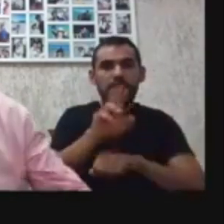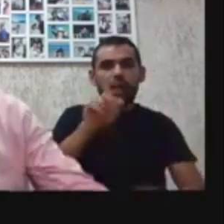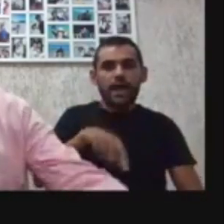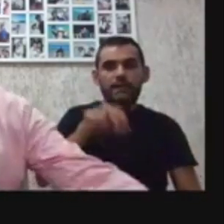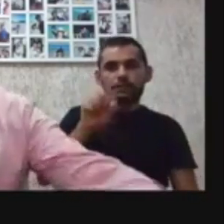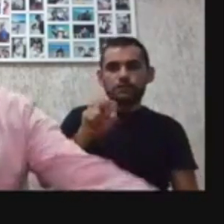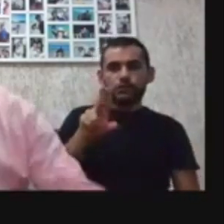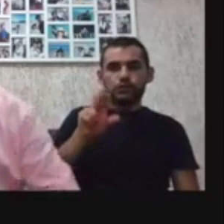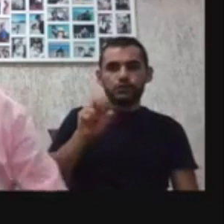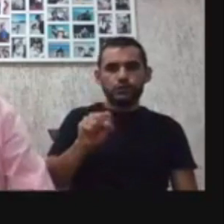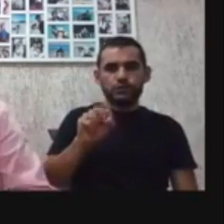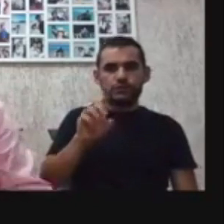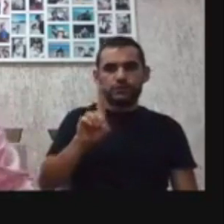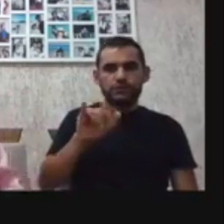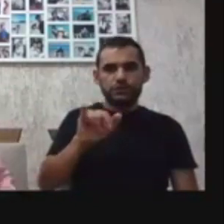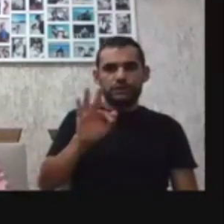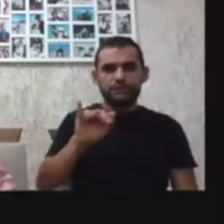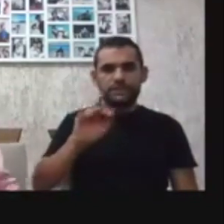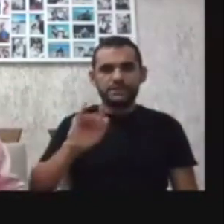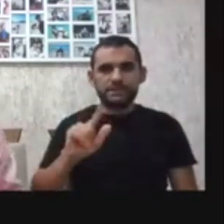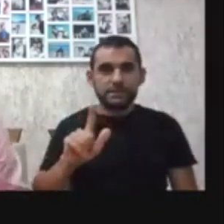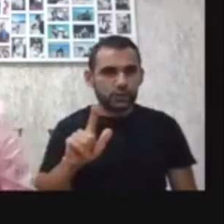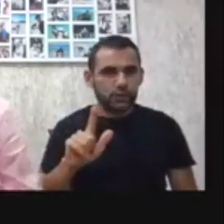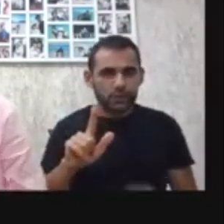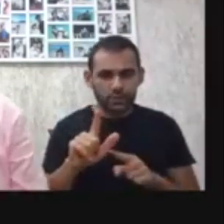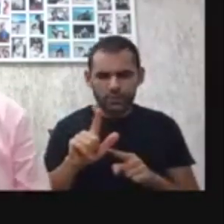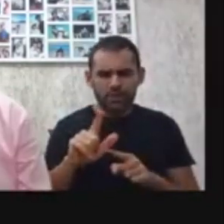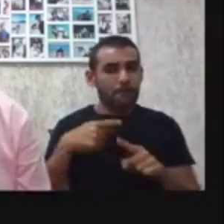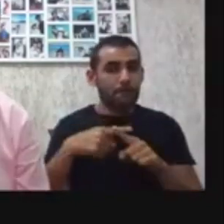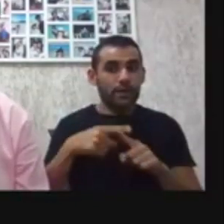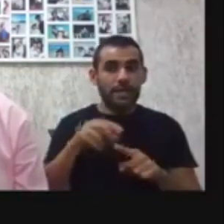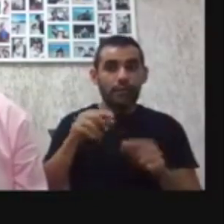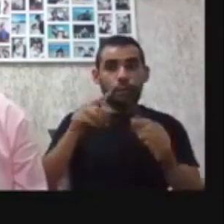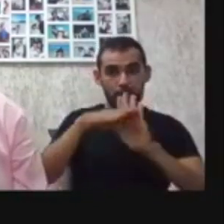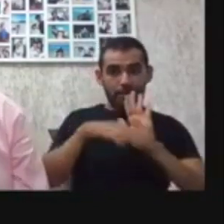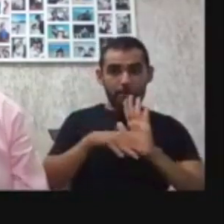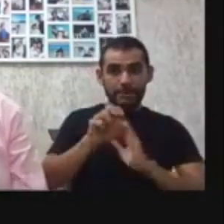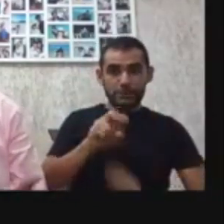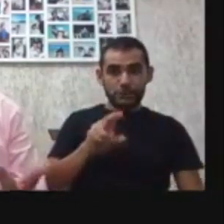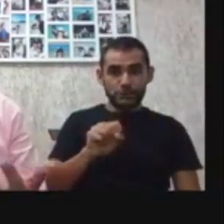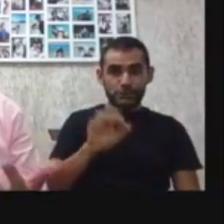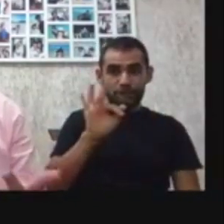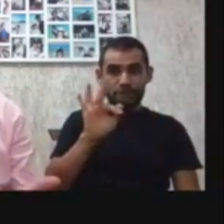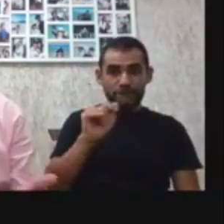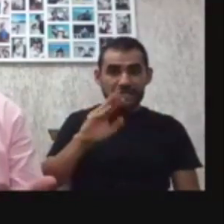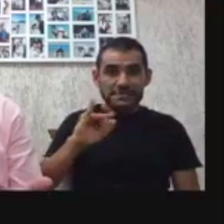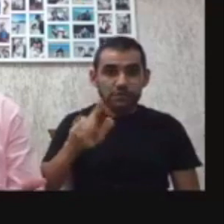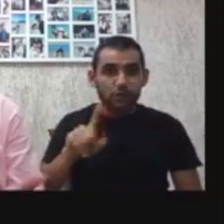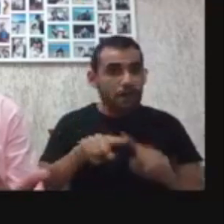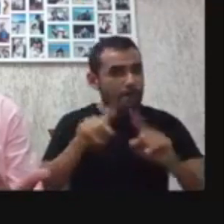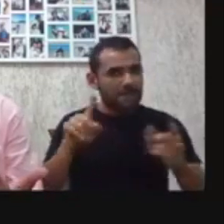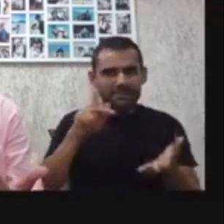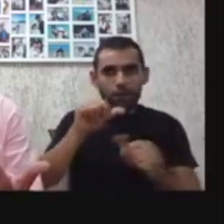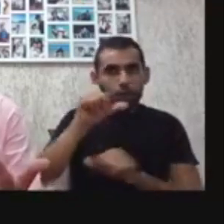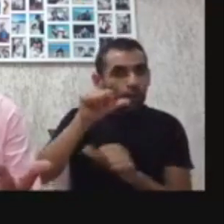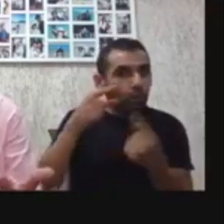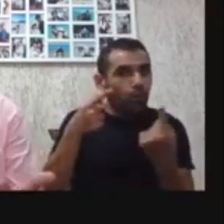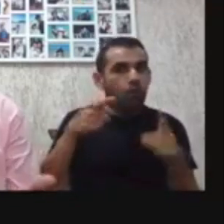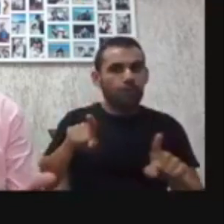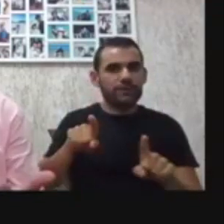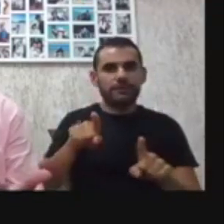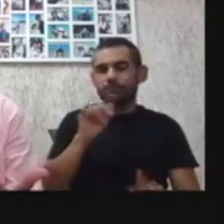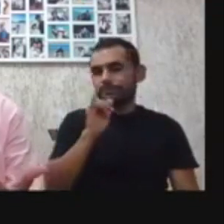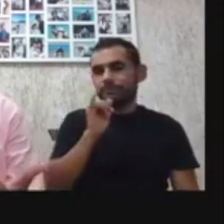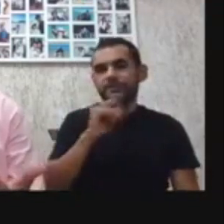SUS difícil, né? Que chamam de SUS fácil, mas é SUS difícil. Isso. Acontece o seguinte, tem pessoas da nossa cidade que vão parar lá no